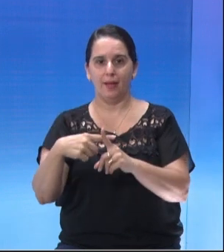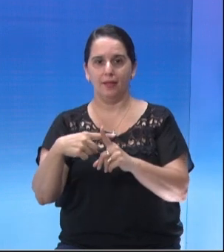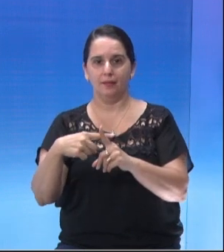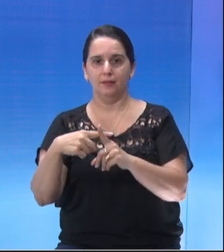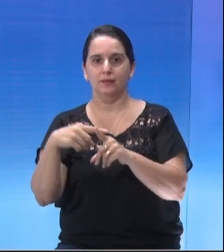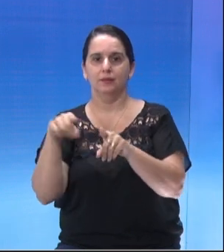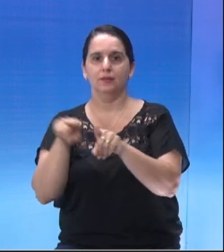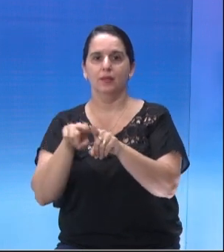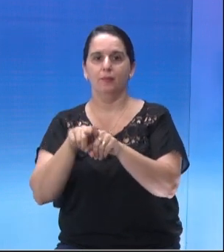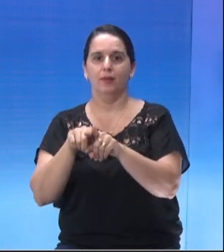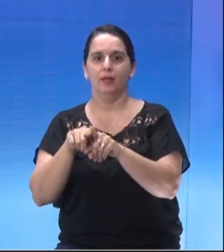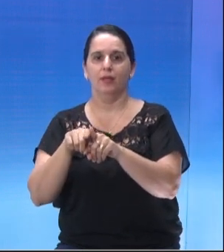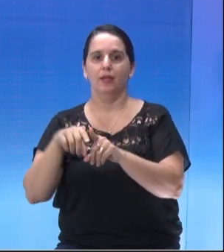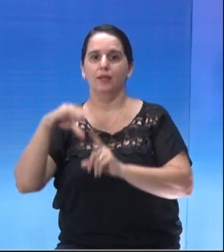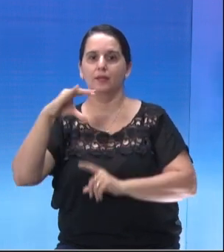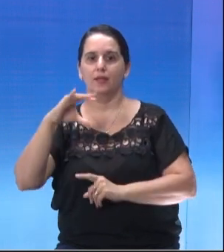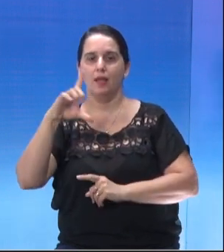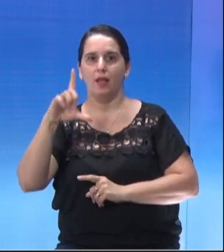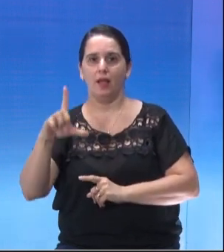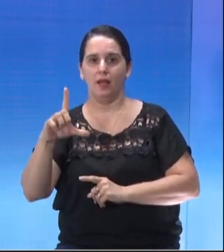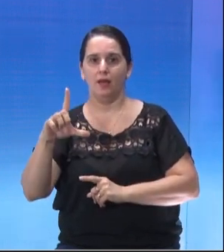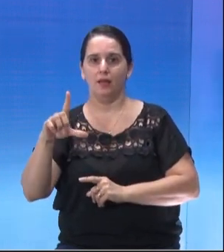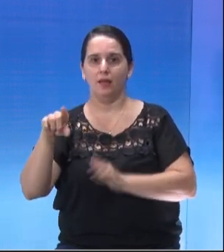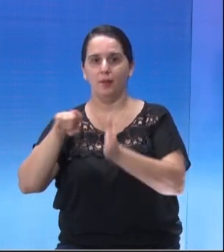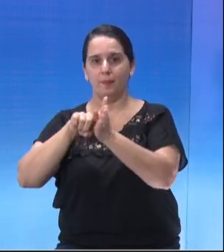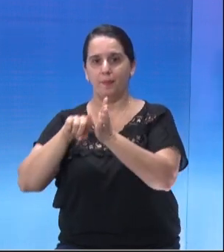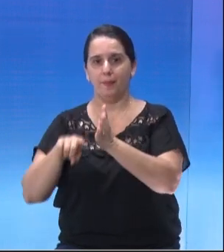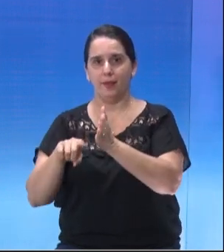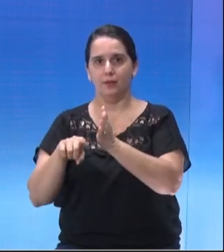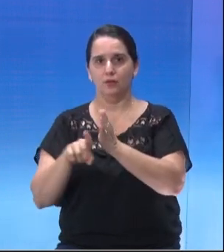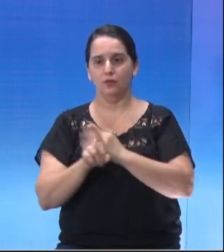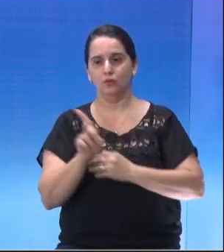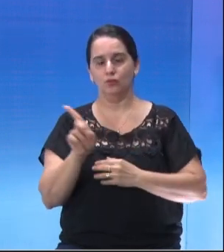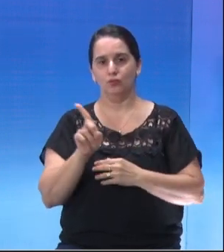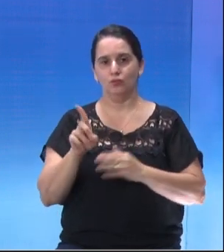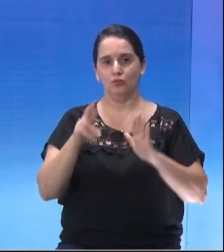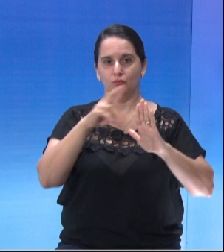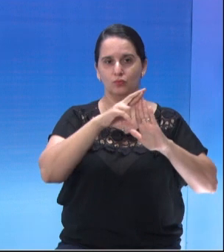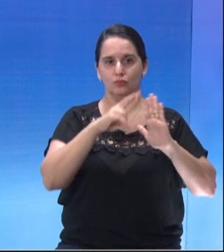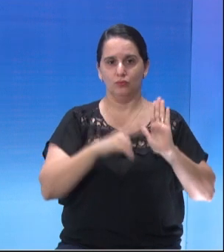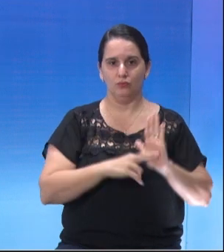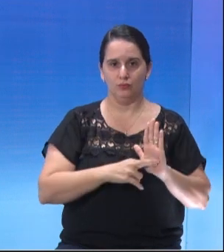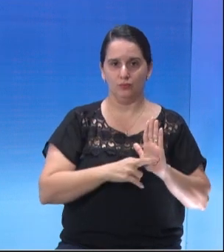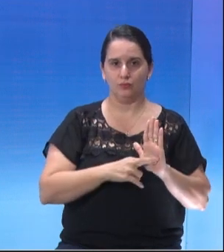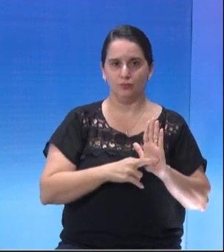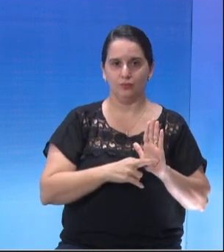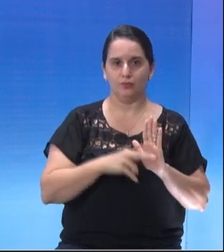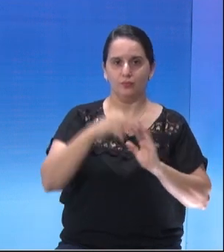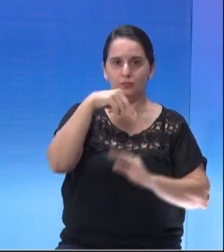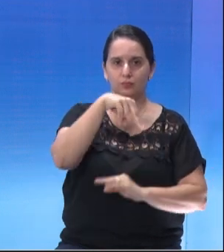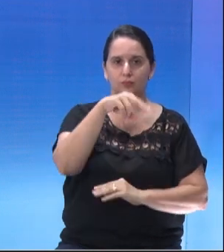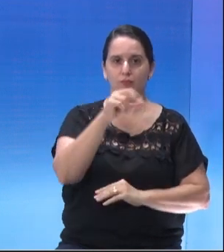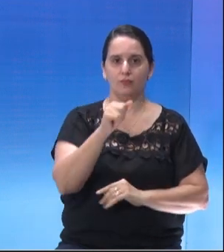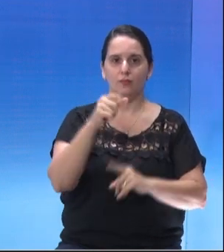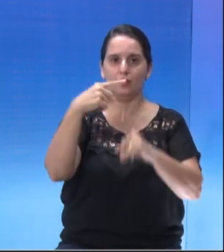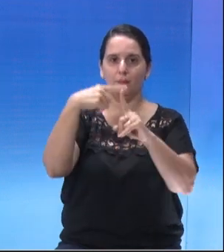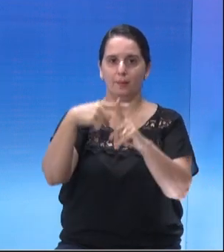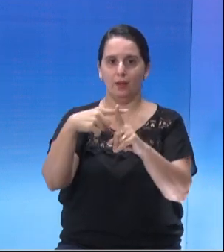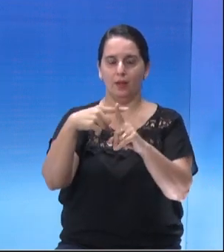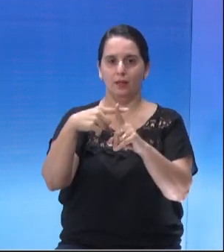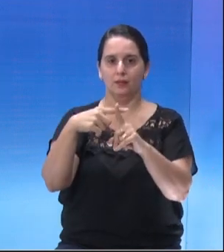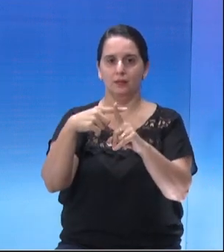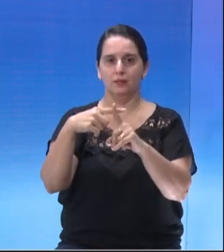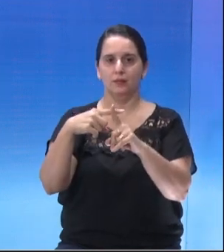Então, o que está acontecendo na real situação é que esse íon de sódio, Na+, no seu